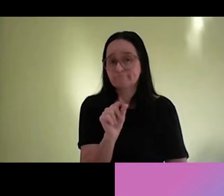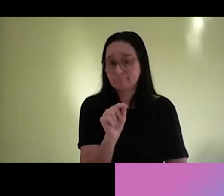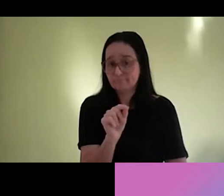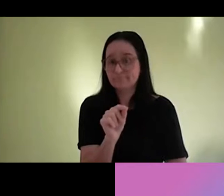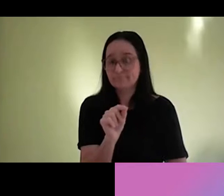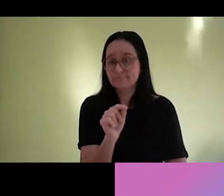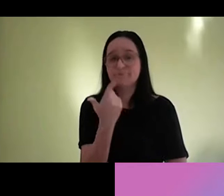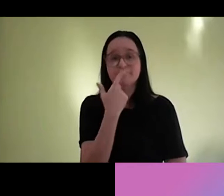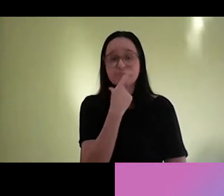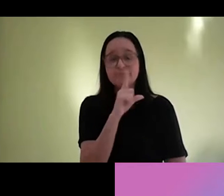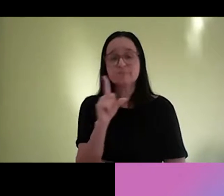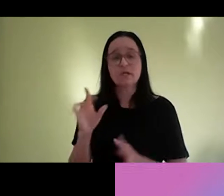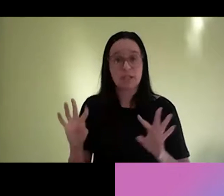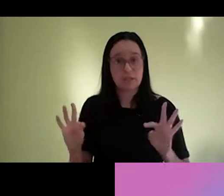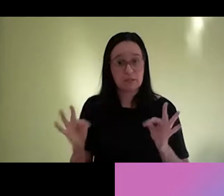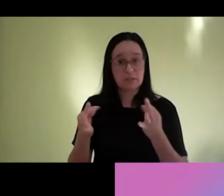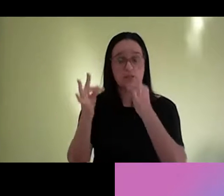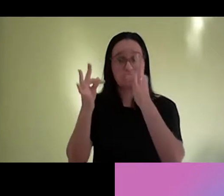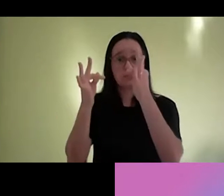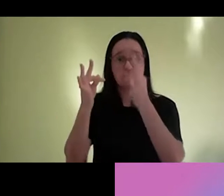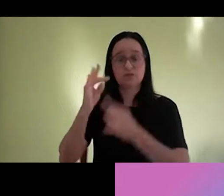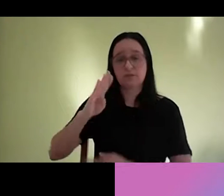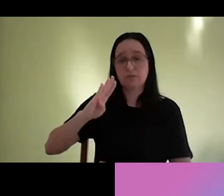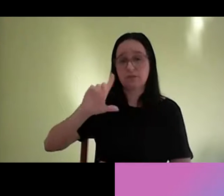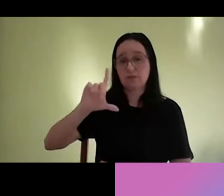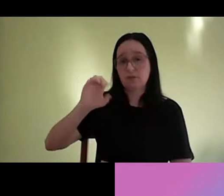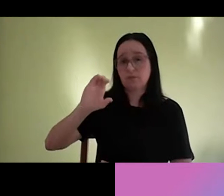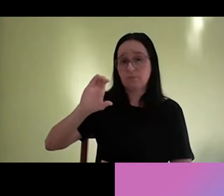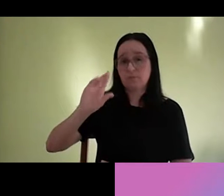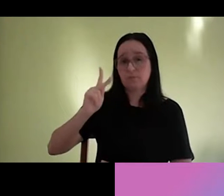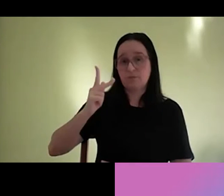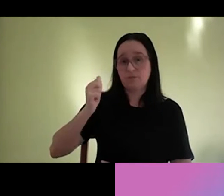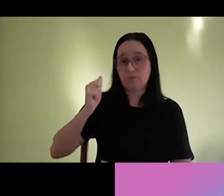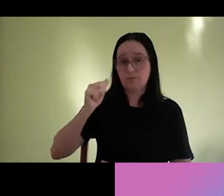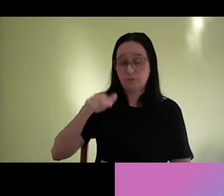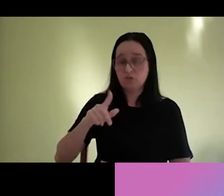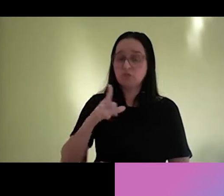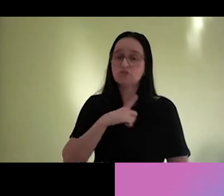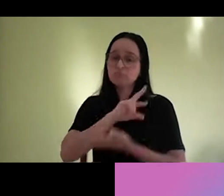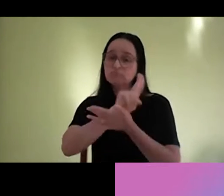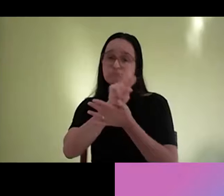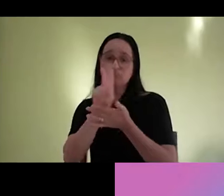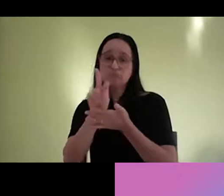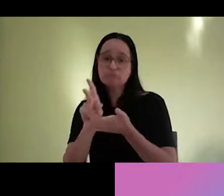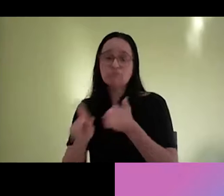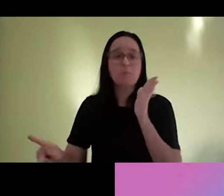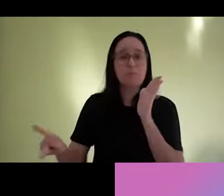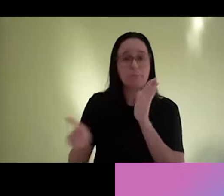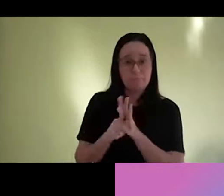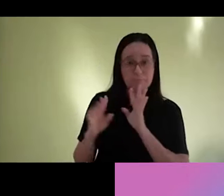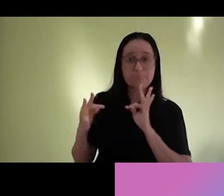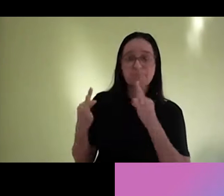tecnologia blockchain que tem várias características de tecnologia já existente, porém, na